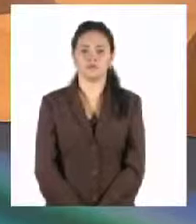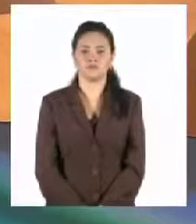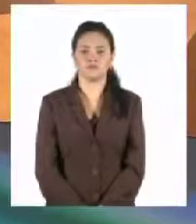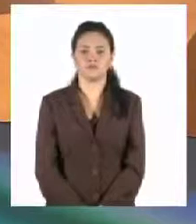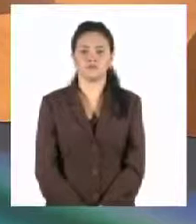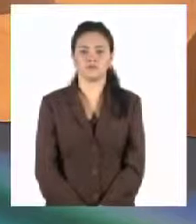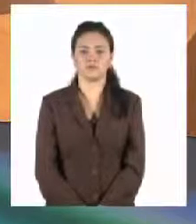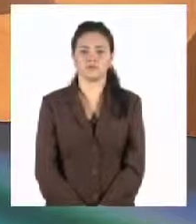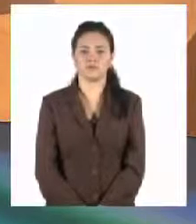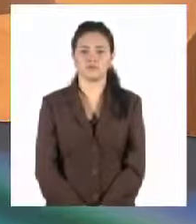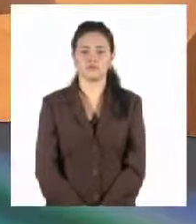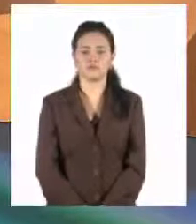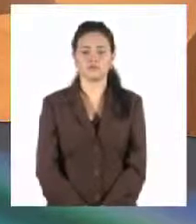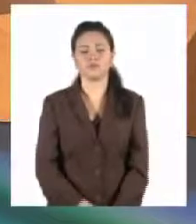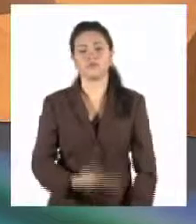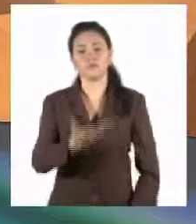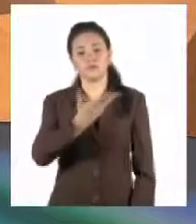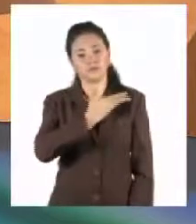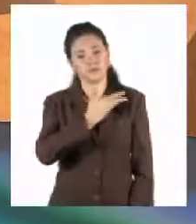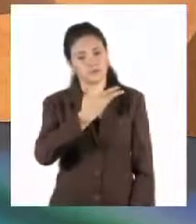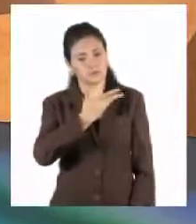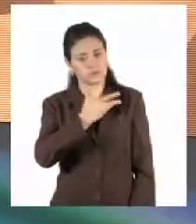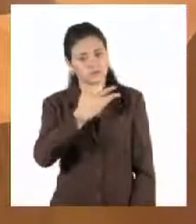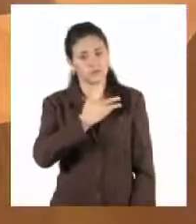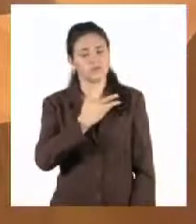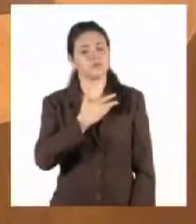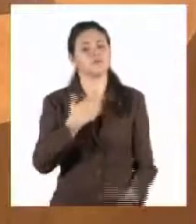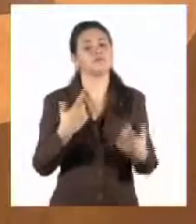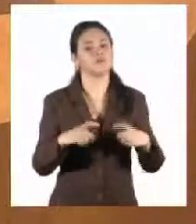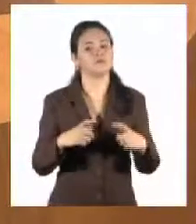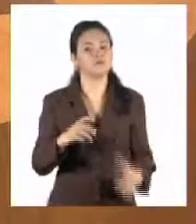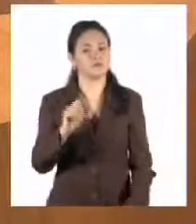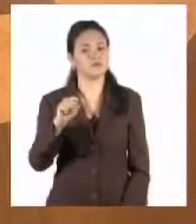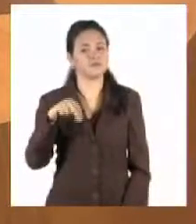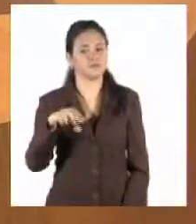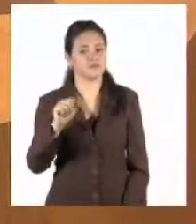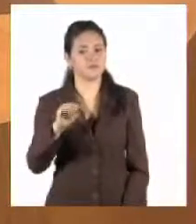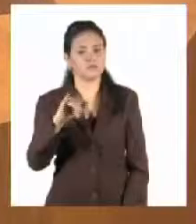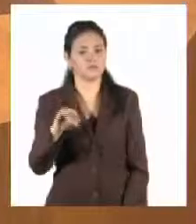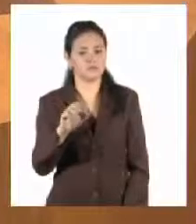amigos e amigas da cidade de Anajatuba que se encontram aqui nesta casa, sejam bem-vindos.